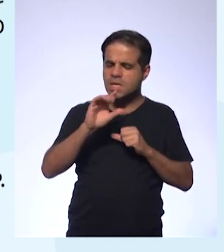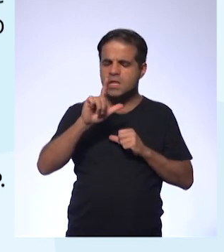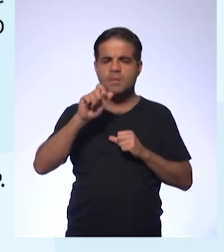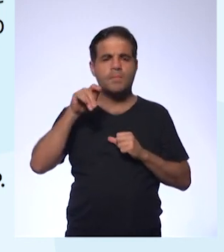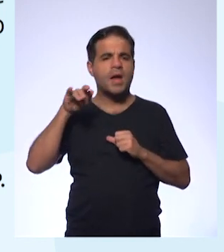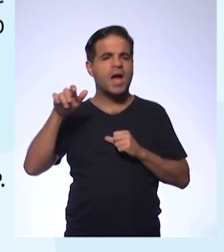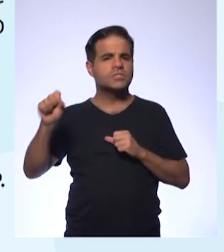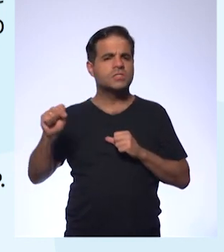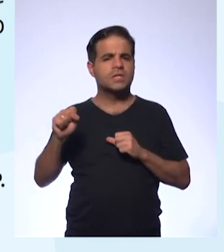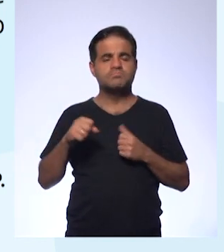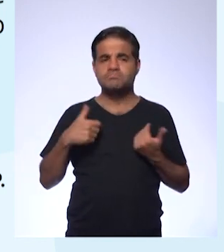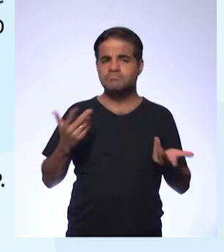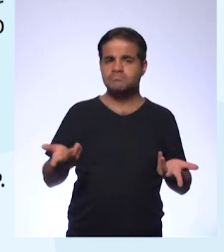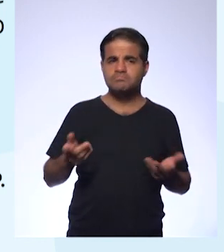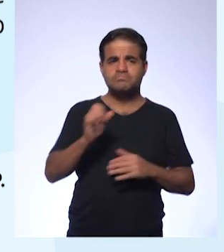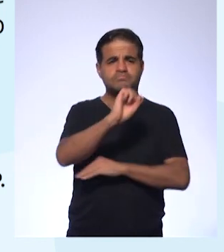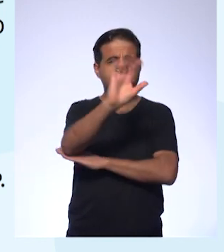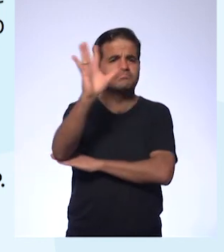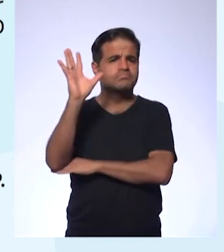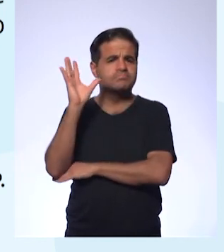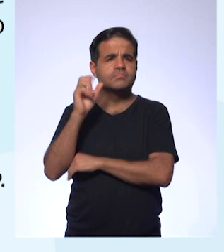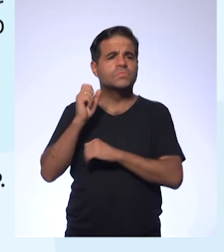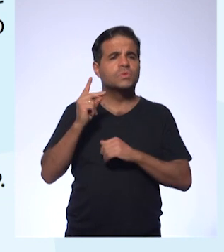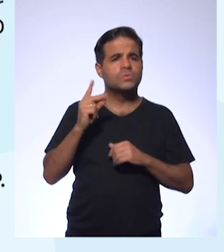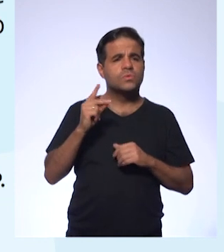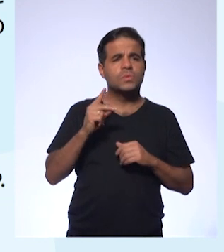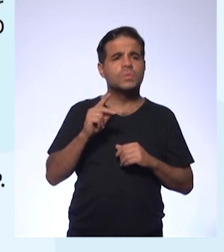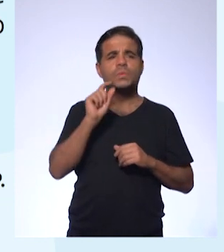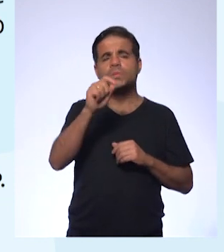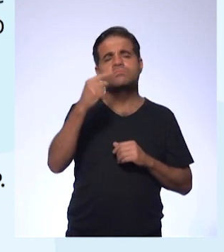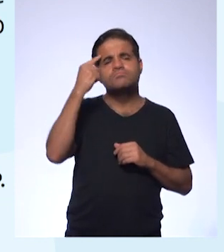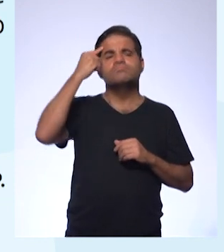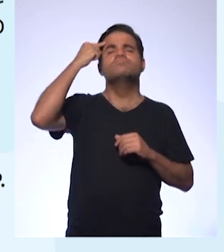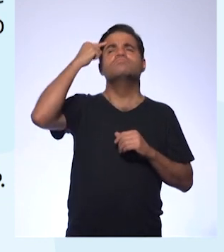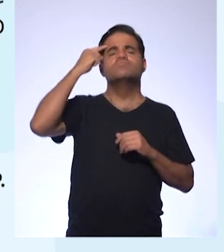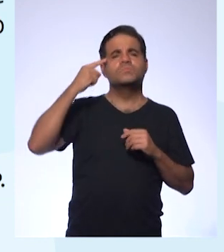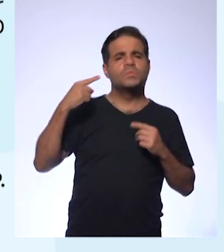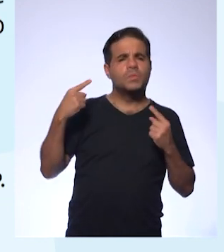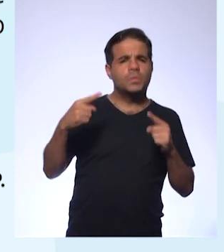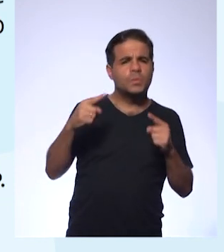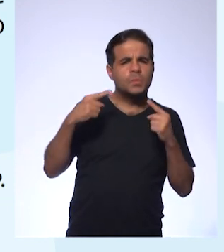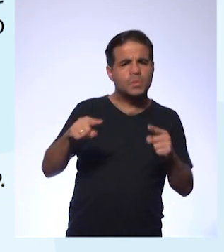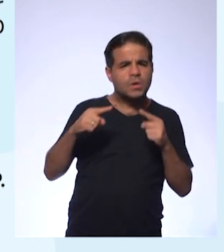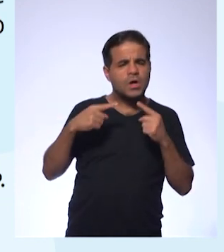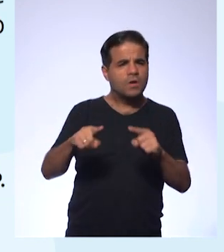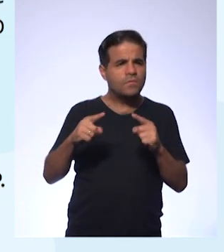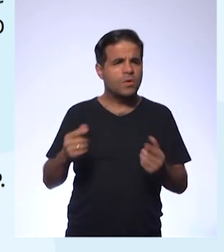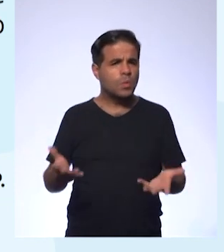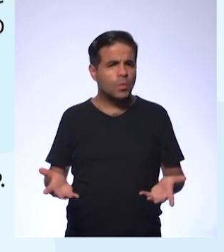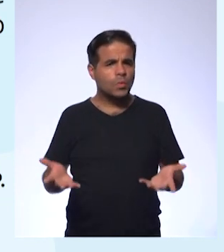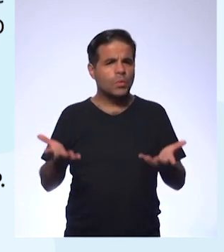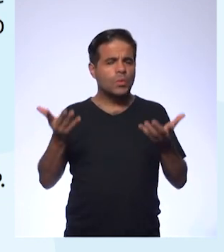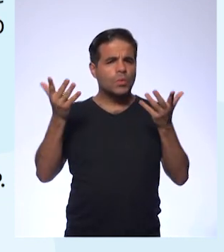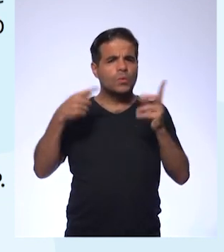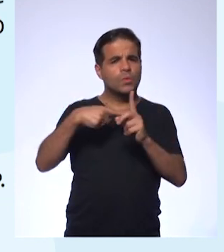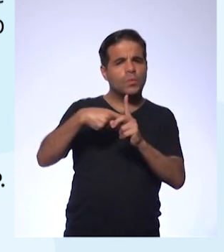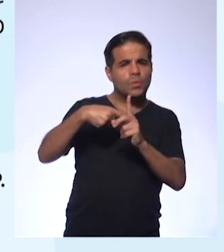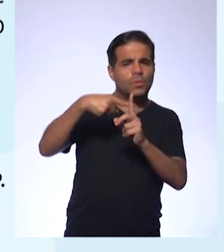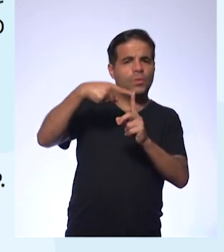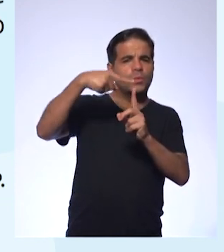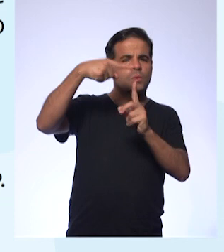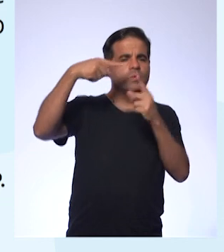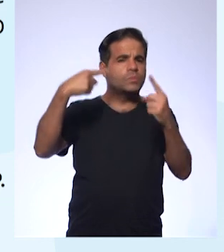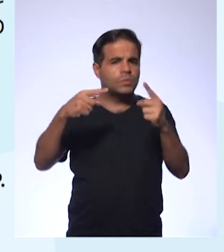mudanças climáticas? 2, o que vem provocando o aumento da